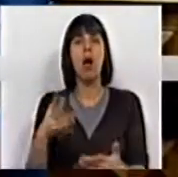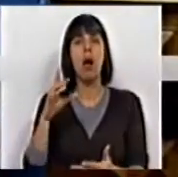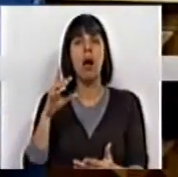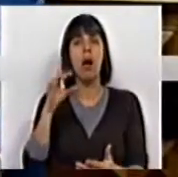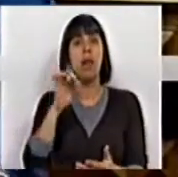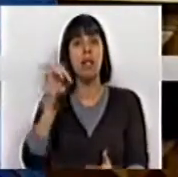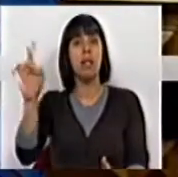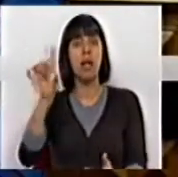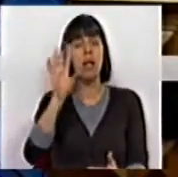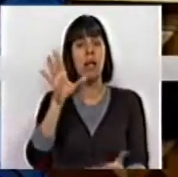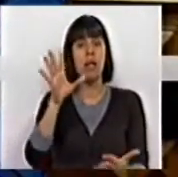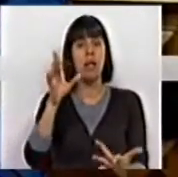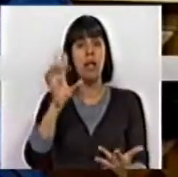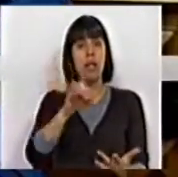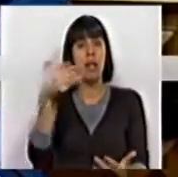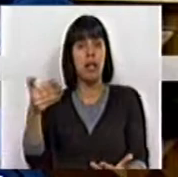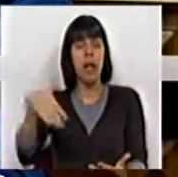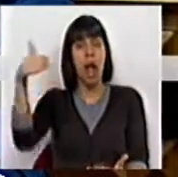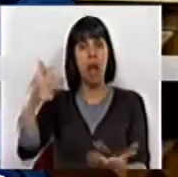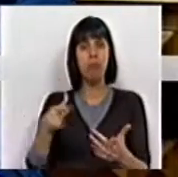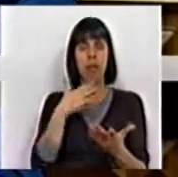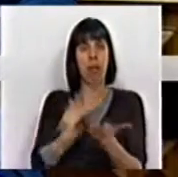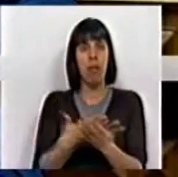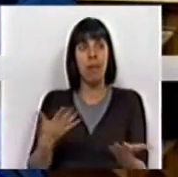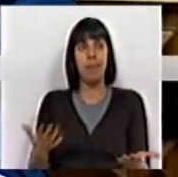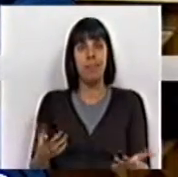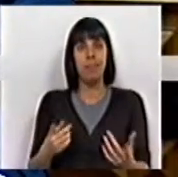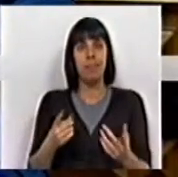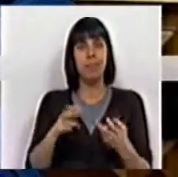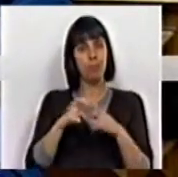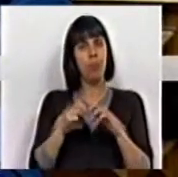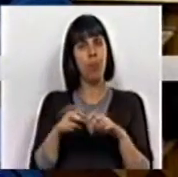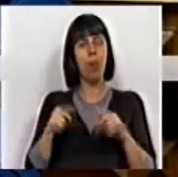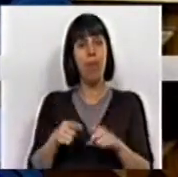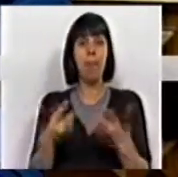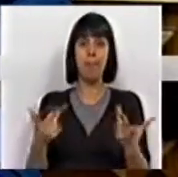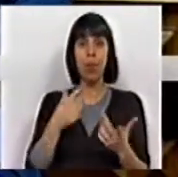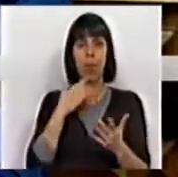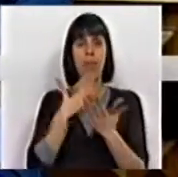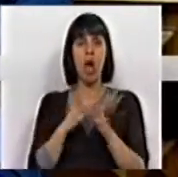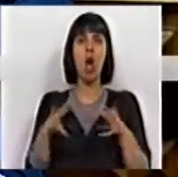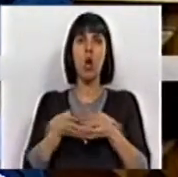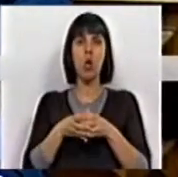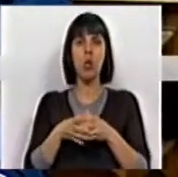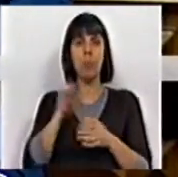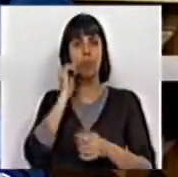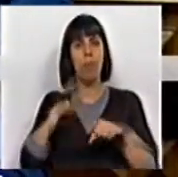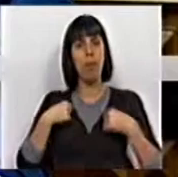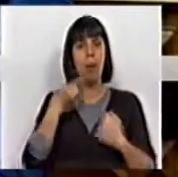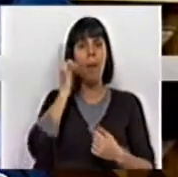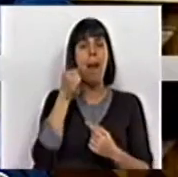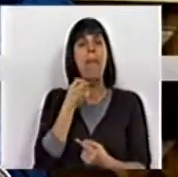aos 66, 67 anos, e isto cria aqui um hiato com problemas para as corporações e para os